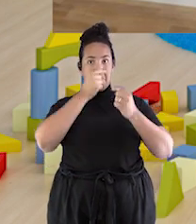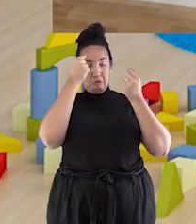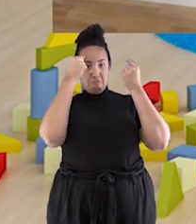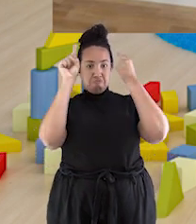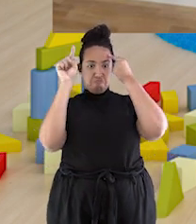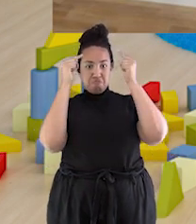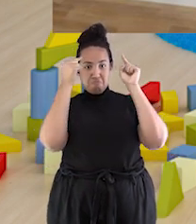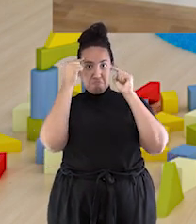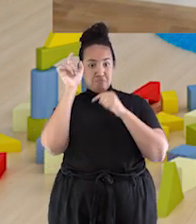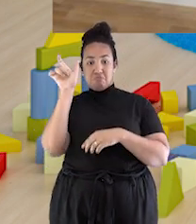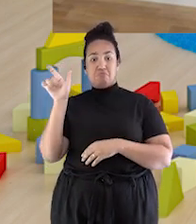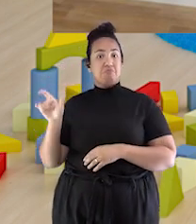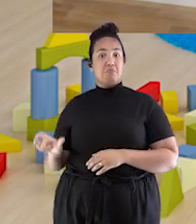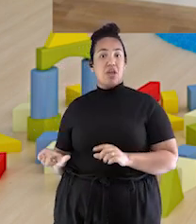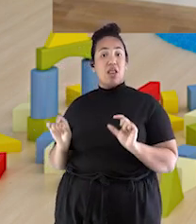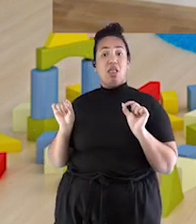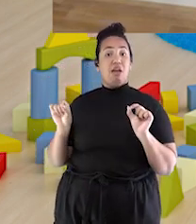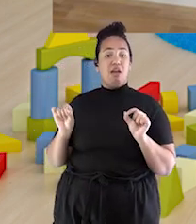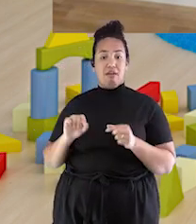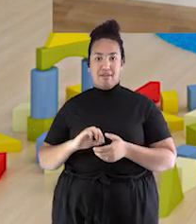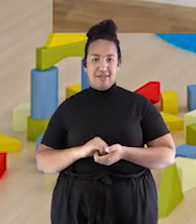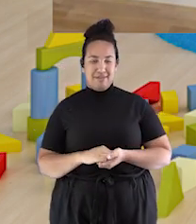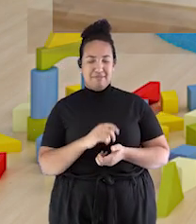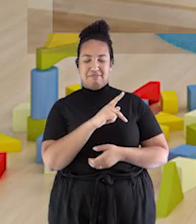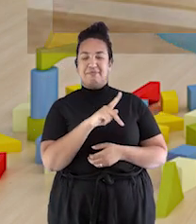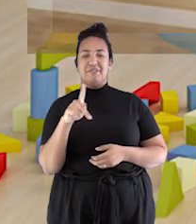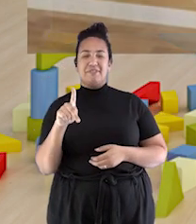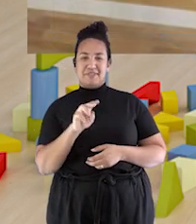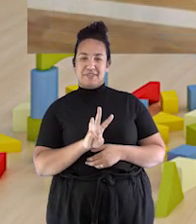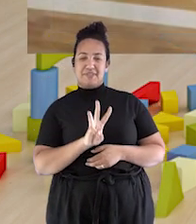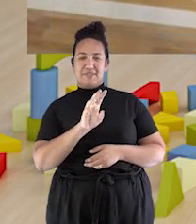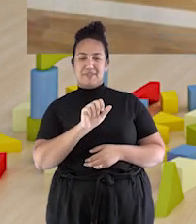engenhocas? Quem é? É o professor